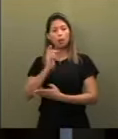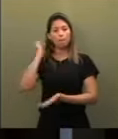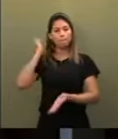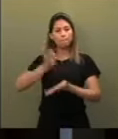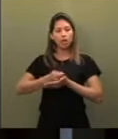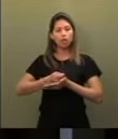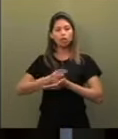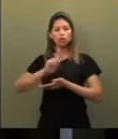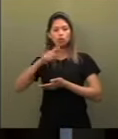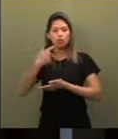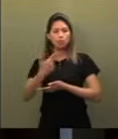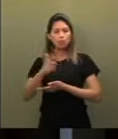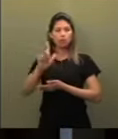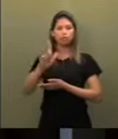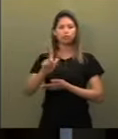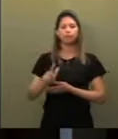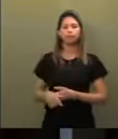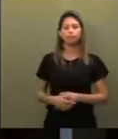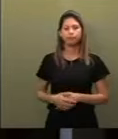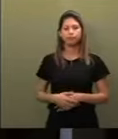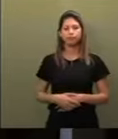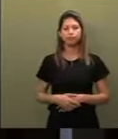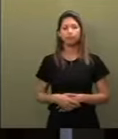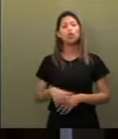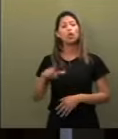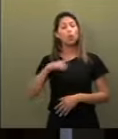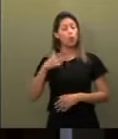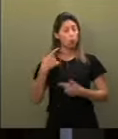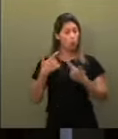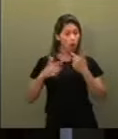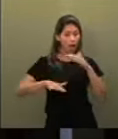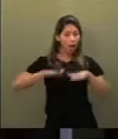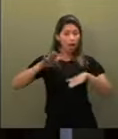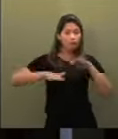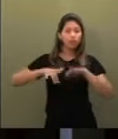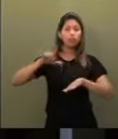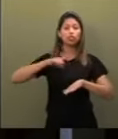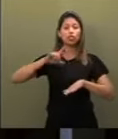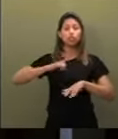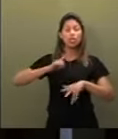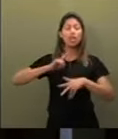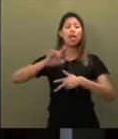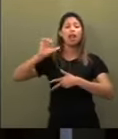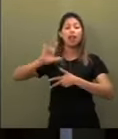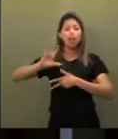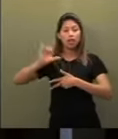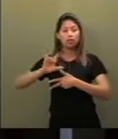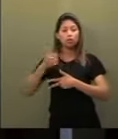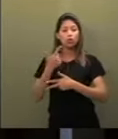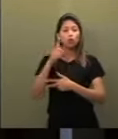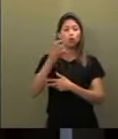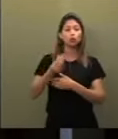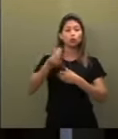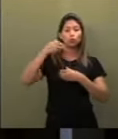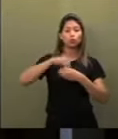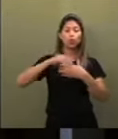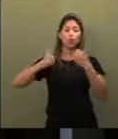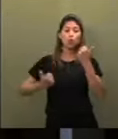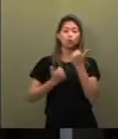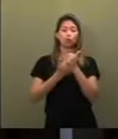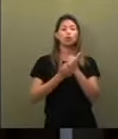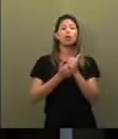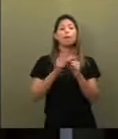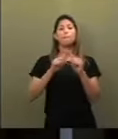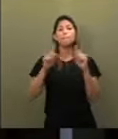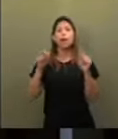desmandam. Muitas vezes legislam no nosso lugar. Finalizando, lembramos mais